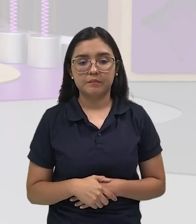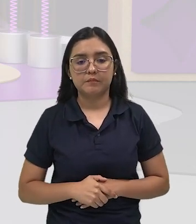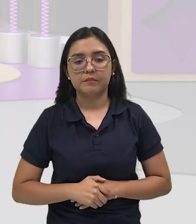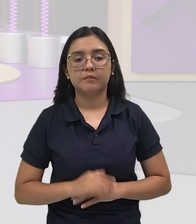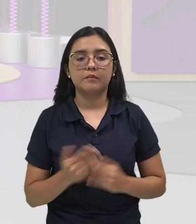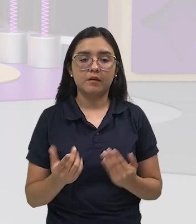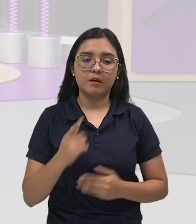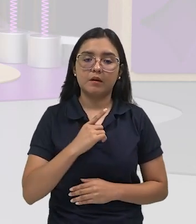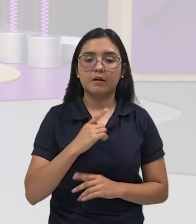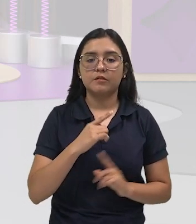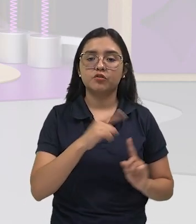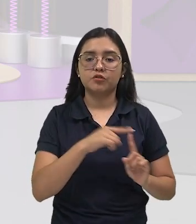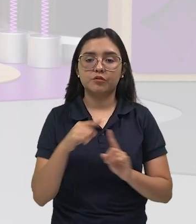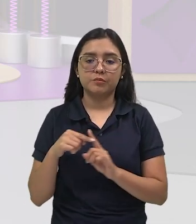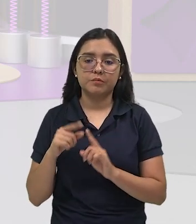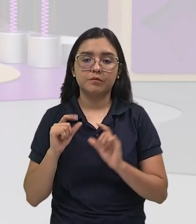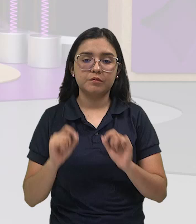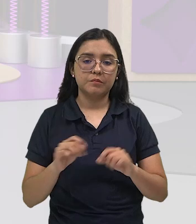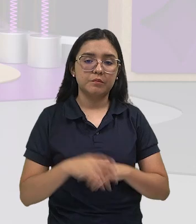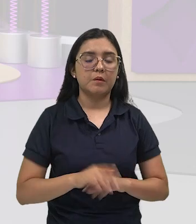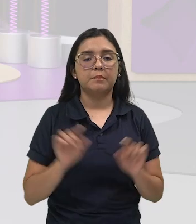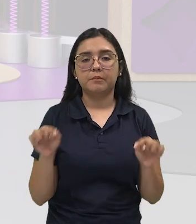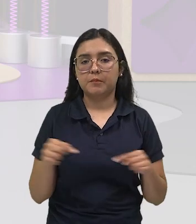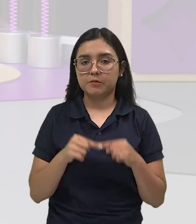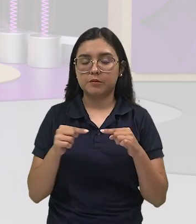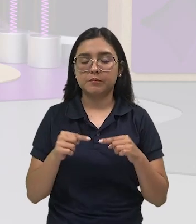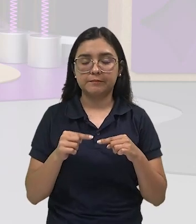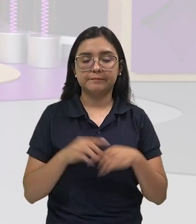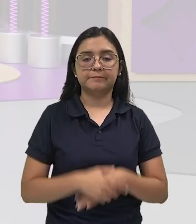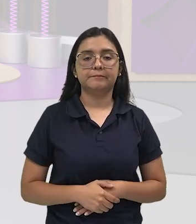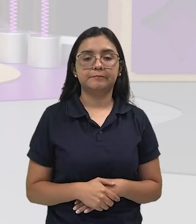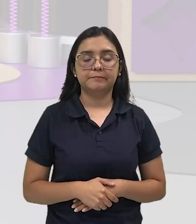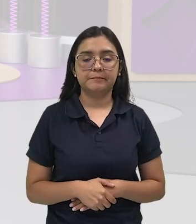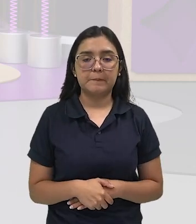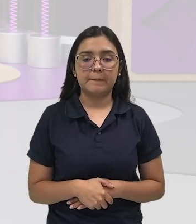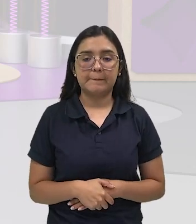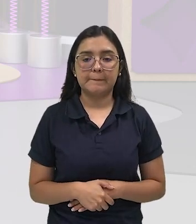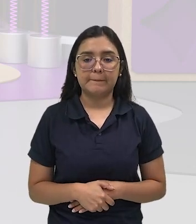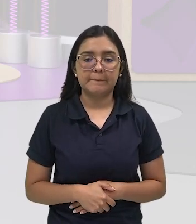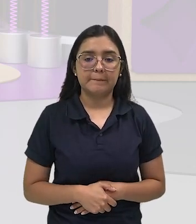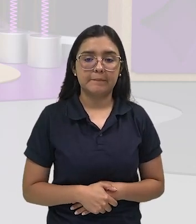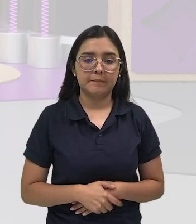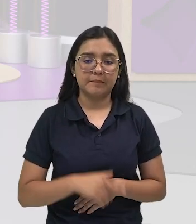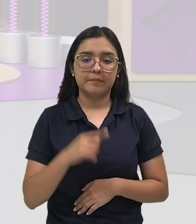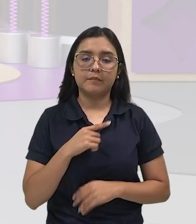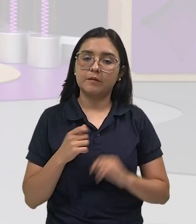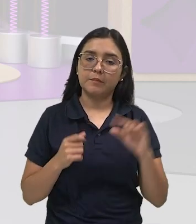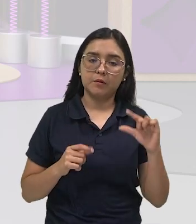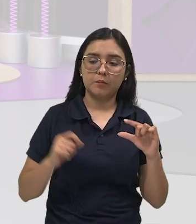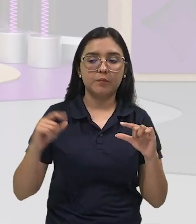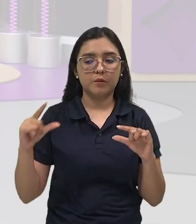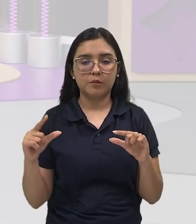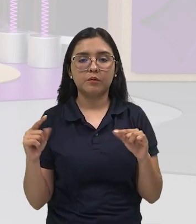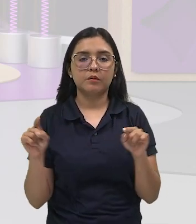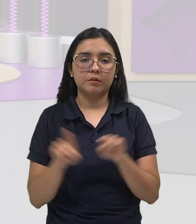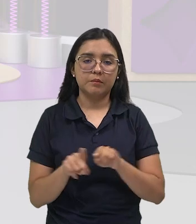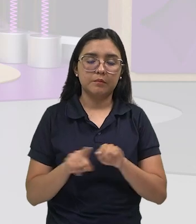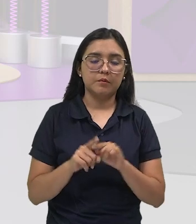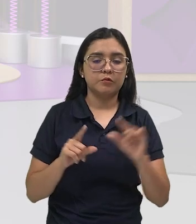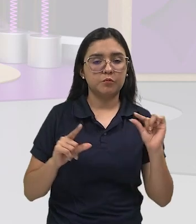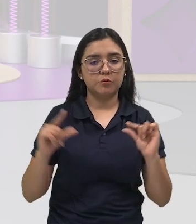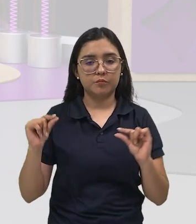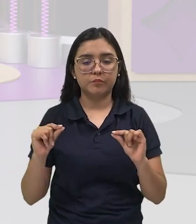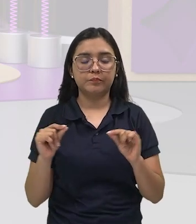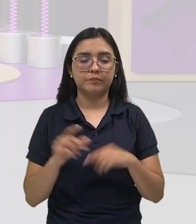de grandezas diretamente proporcionais. Então, o direto vem de aumentou uma, aumentou a outra. Ou